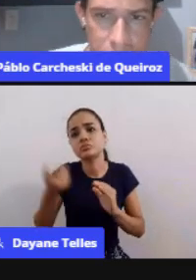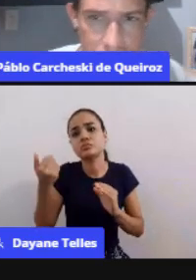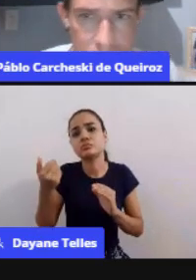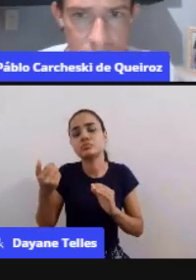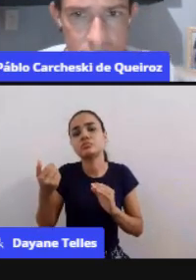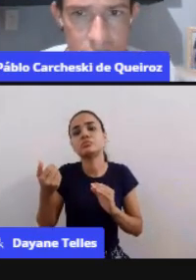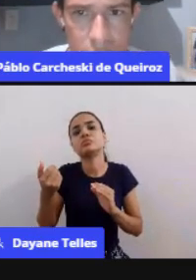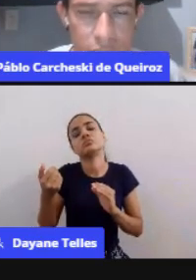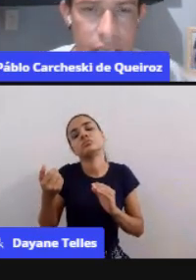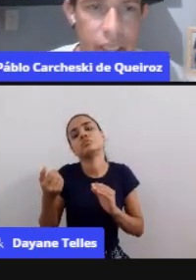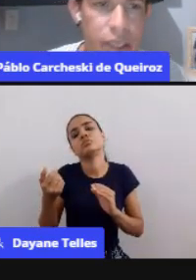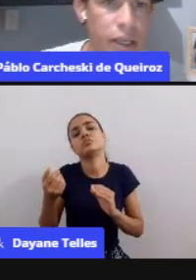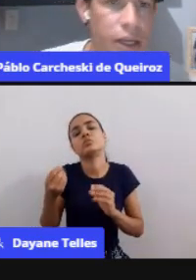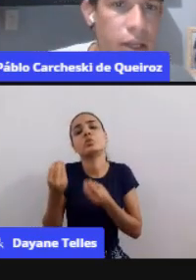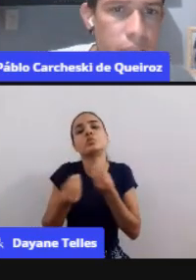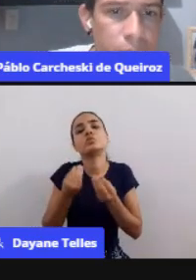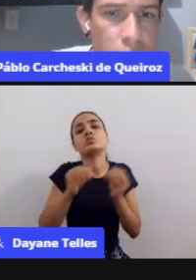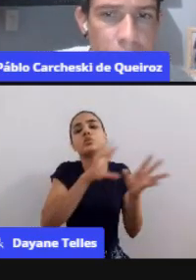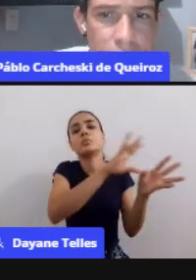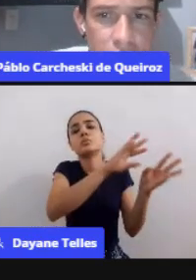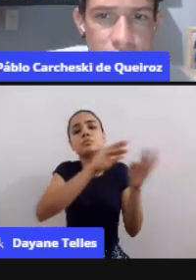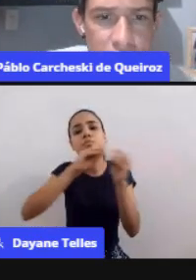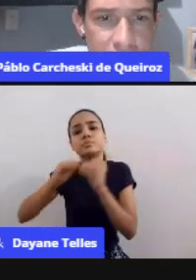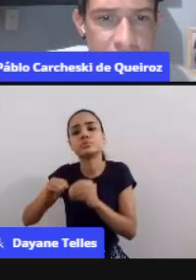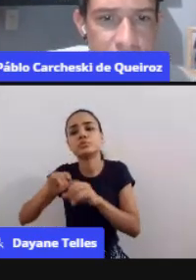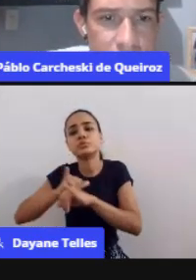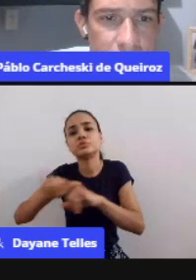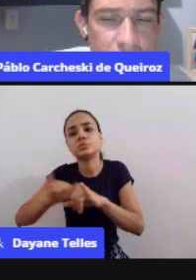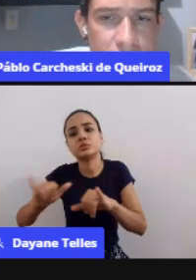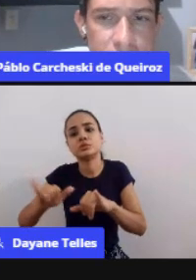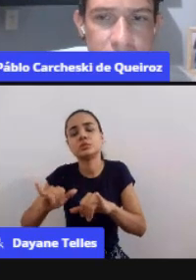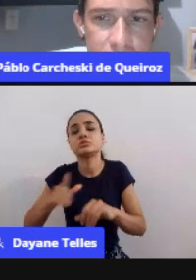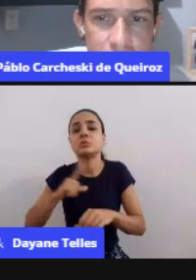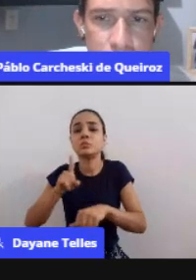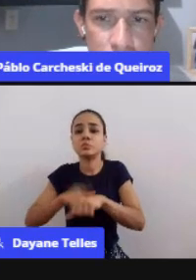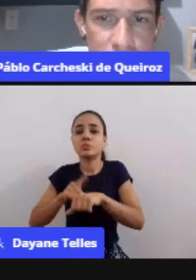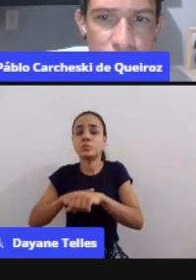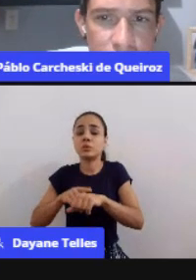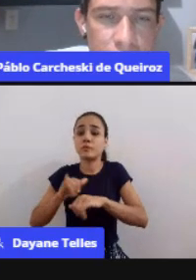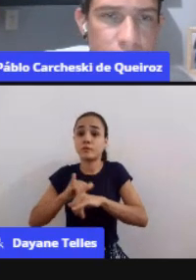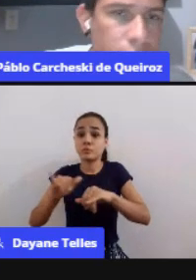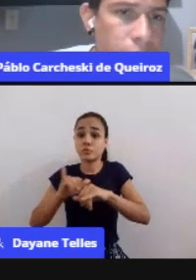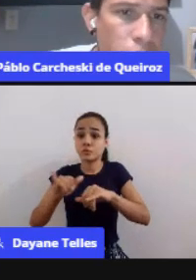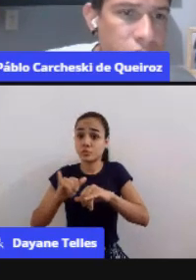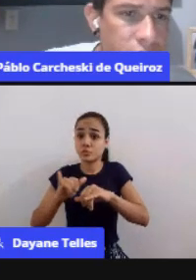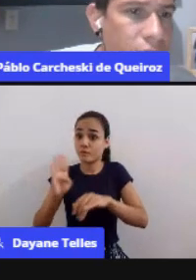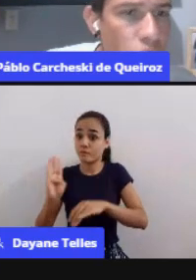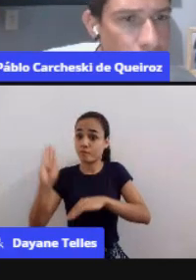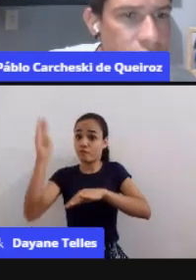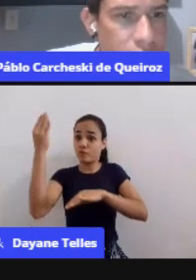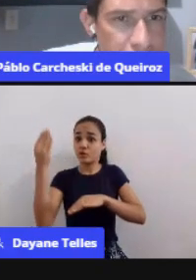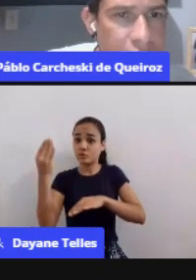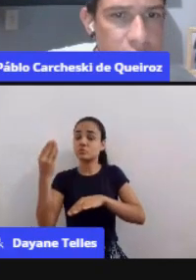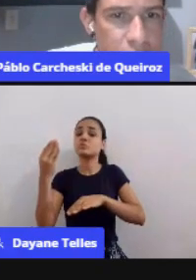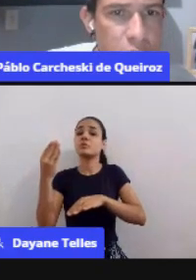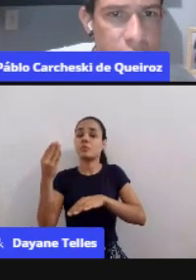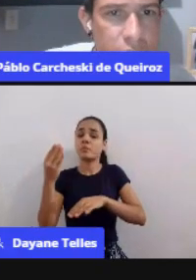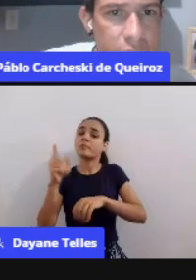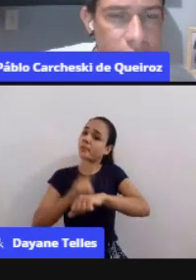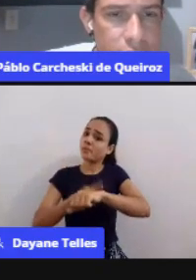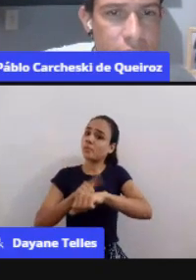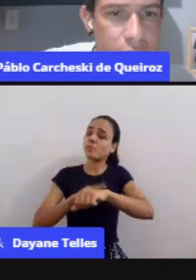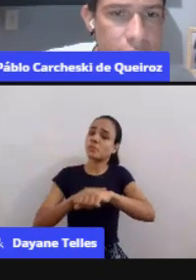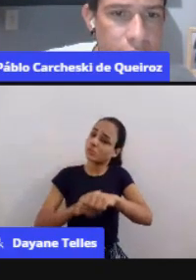falsas, né? E aí também é uma maneira de você se se proteger e mostrar como que se faz